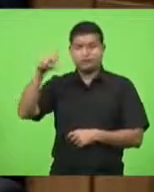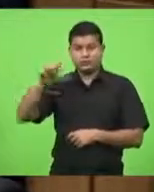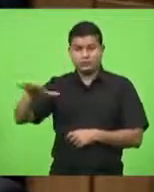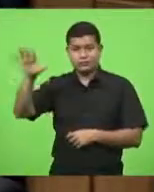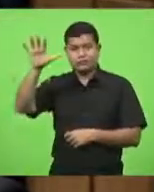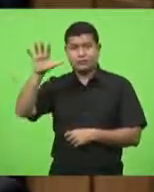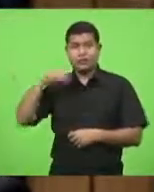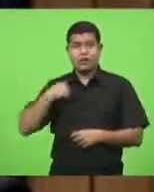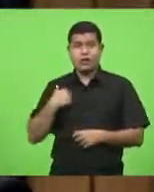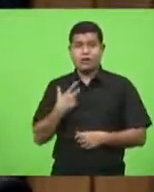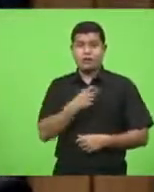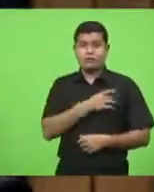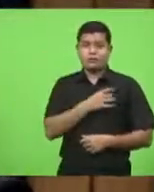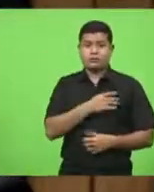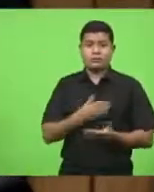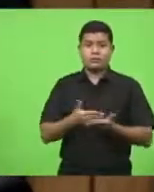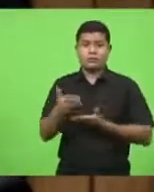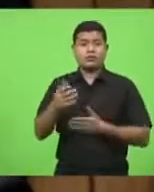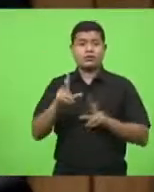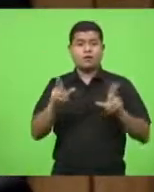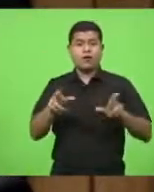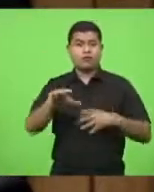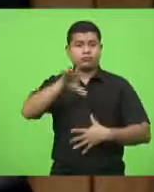comece a acontecer o que aconteceu com os respiradores,